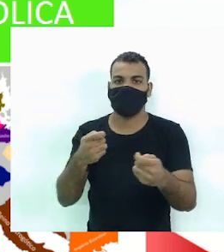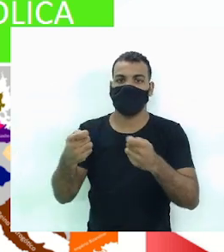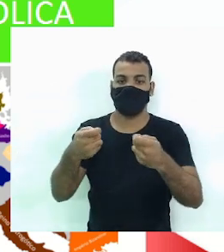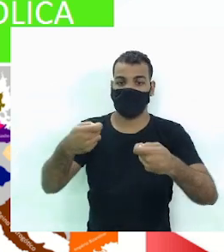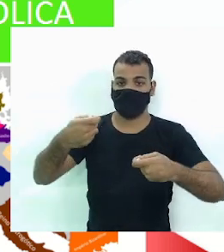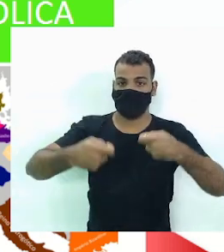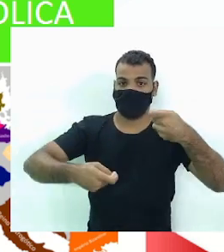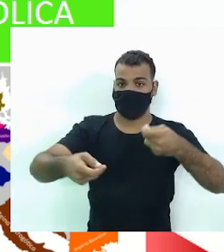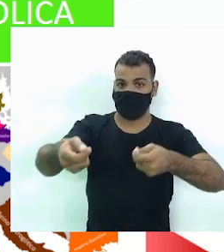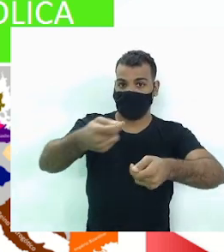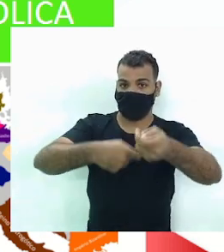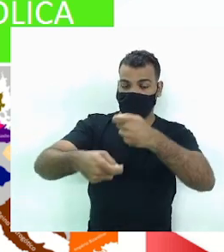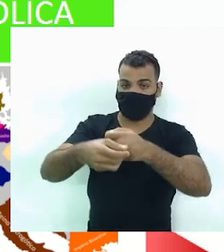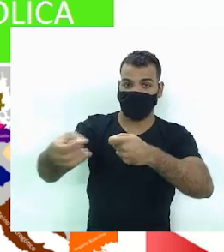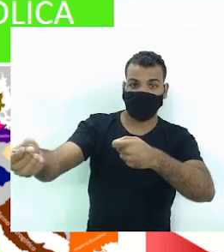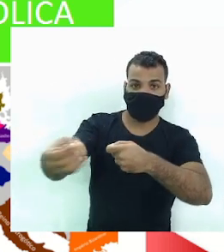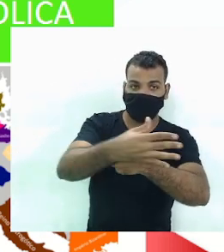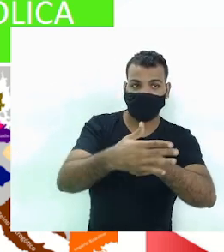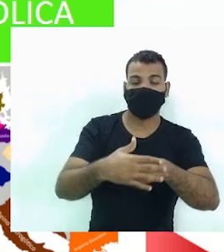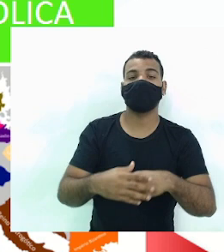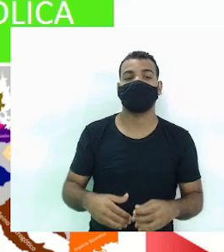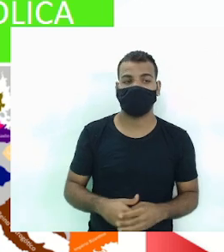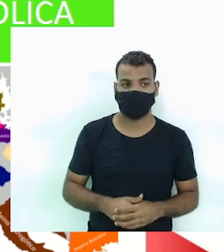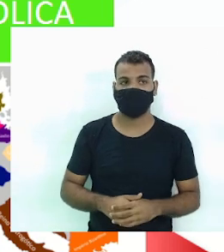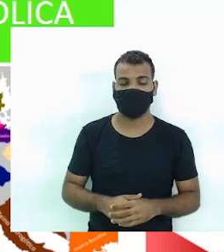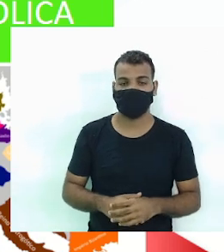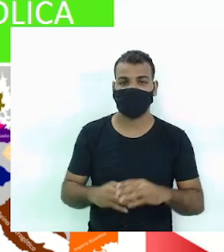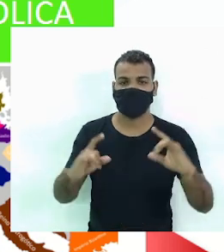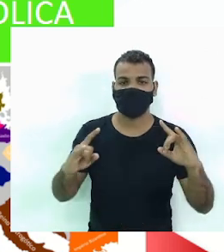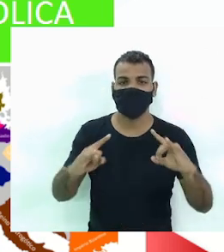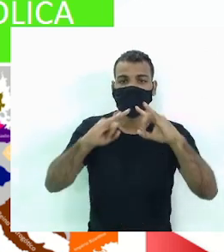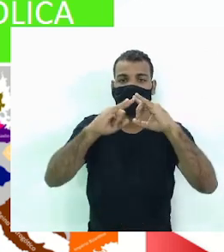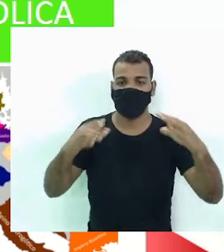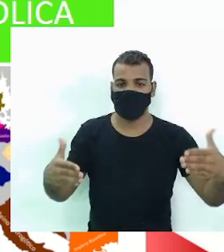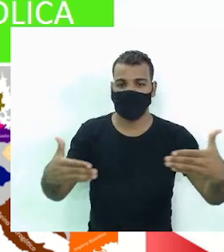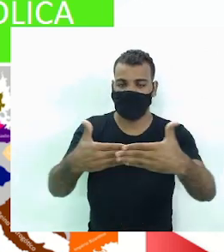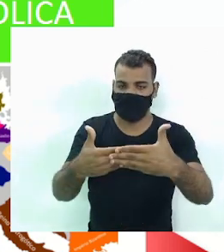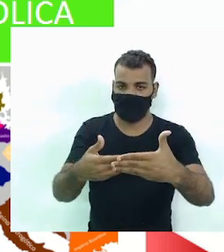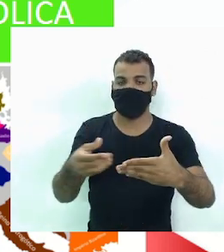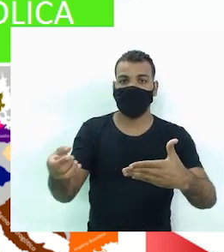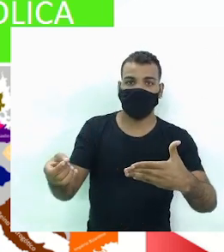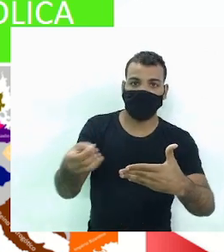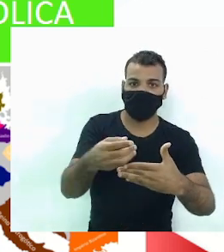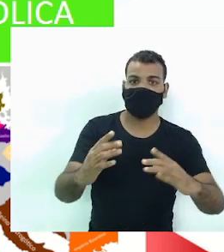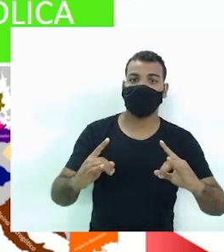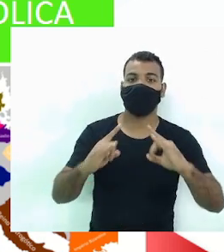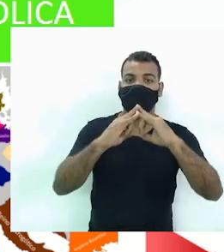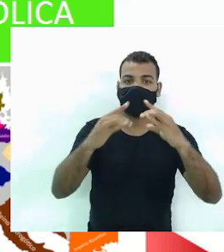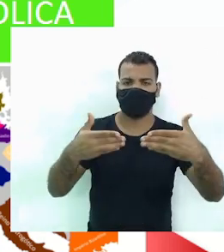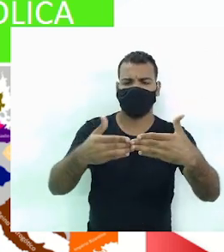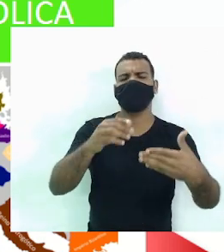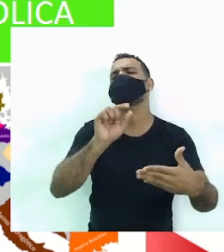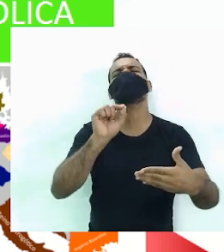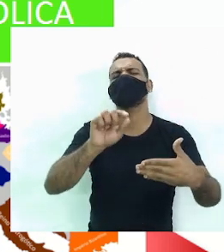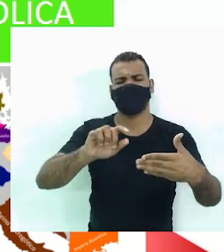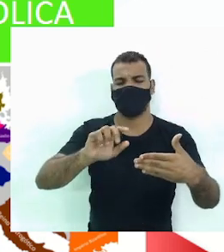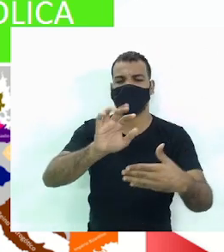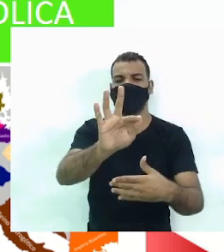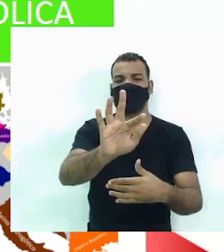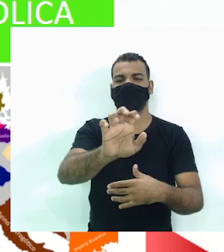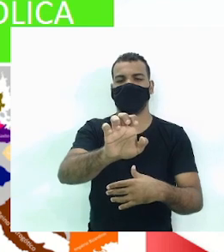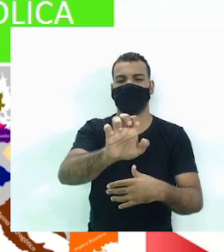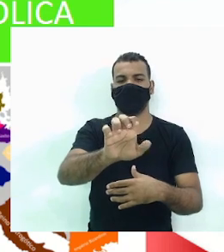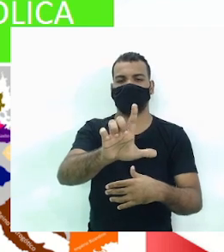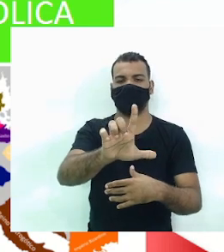econômico chamado feudalismo, que ao longo da aula nós iremos observar. Né? Idade Média é essa